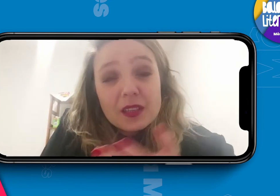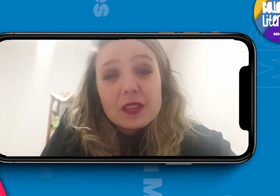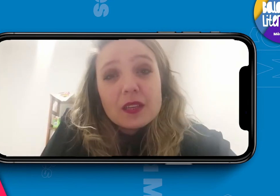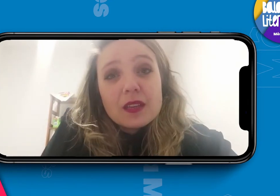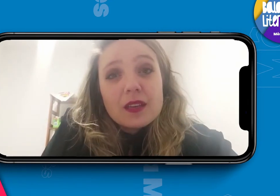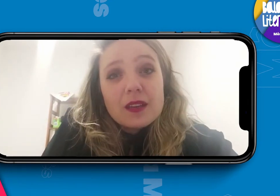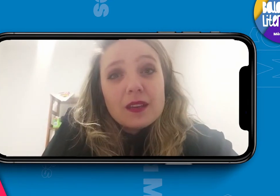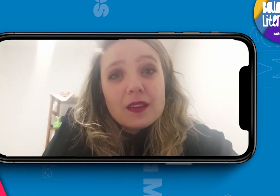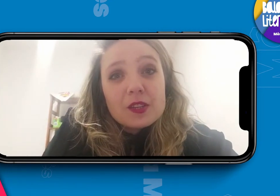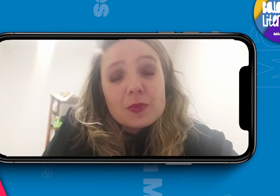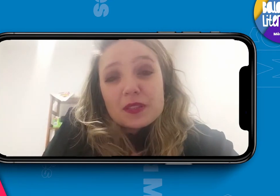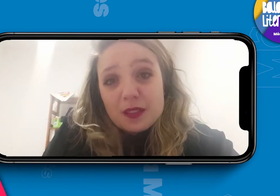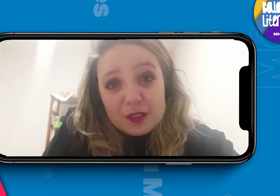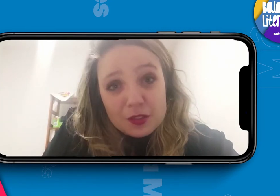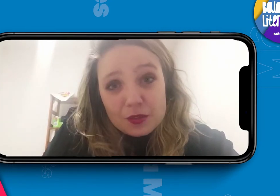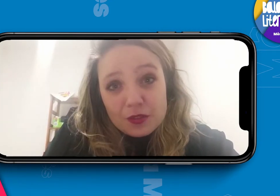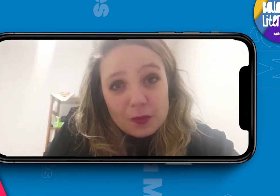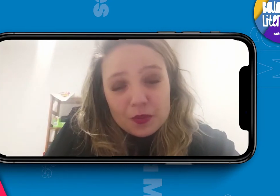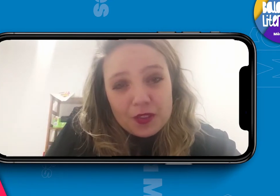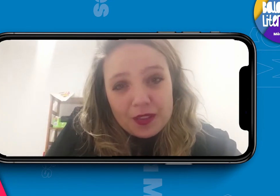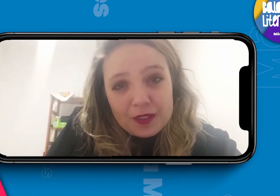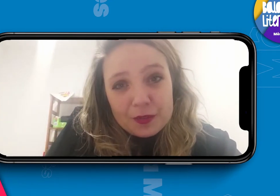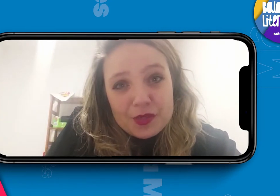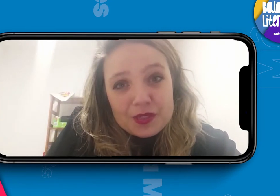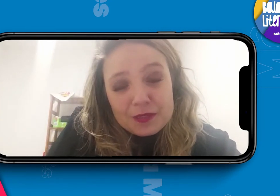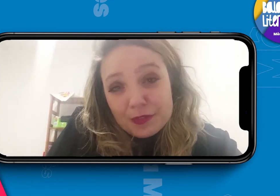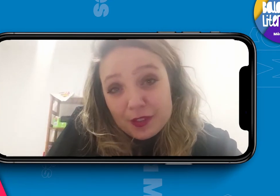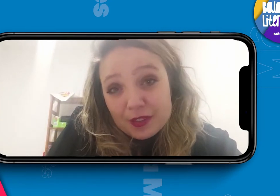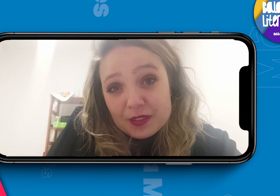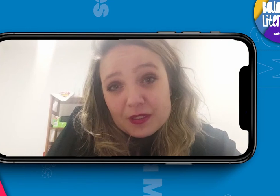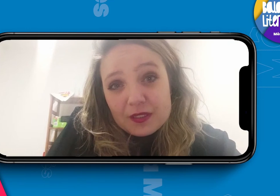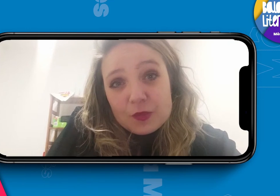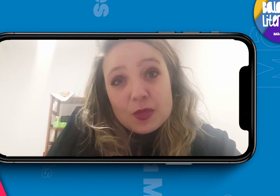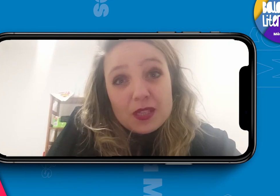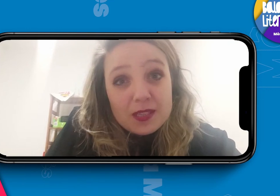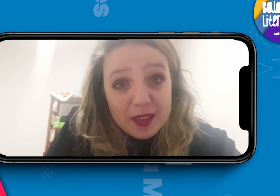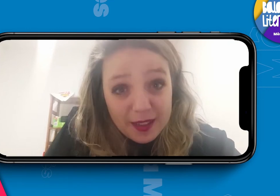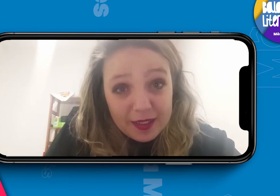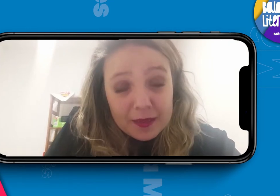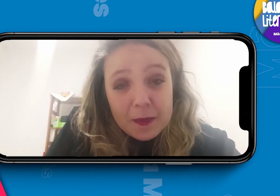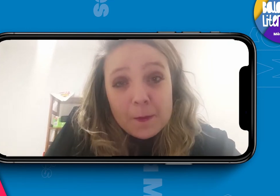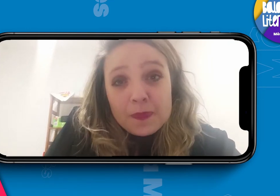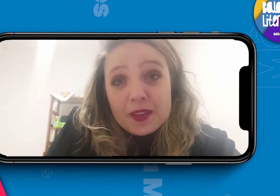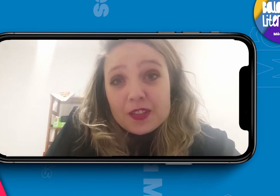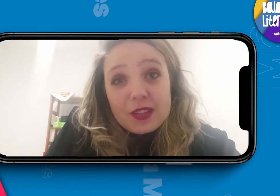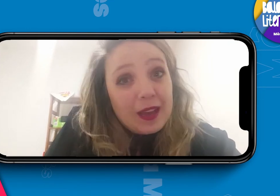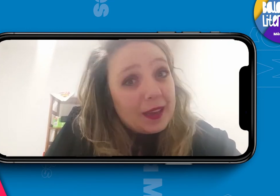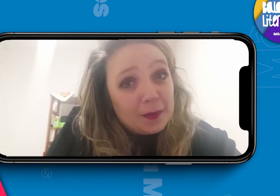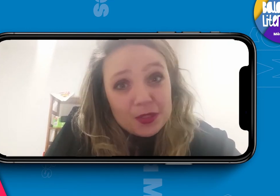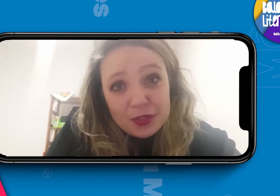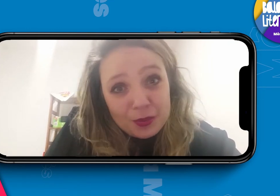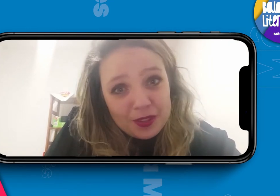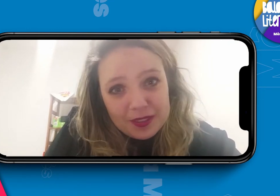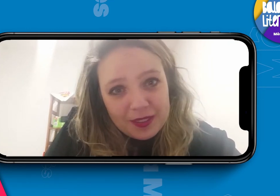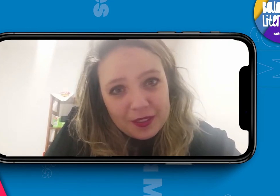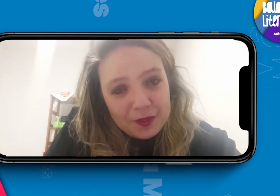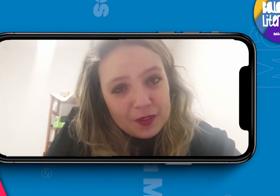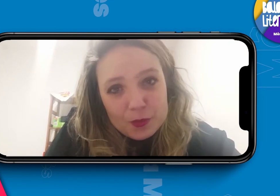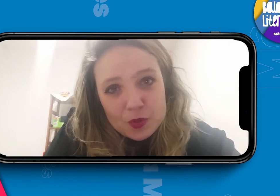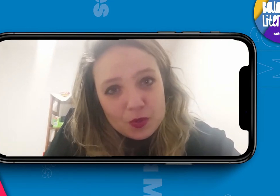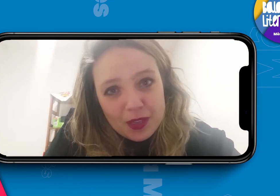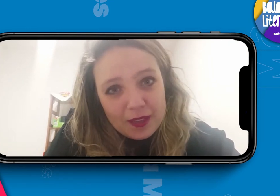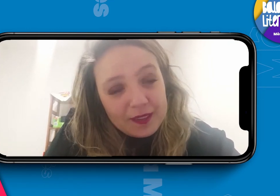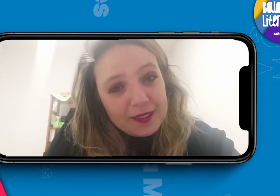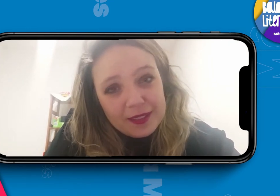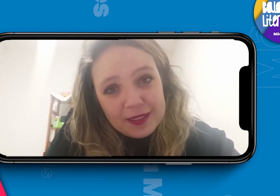conheci, as partilhas que eu tive a oportunidade de ver, de experienciar, as lágrimas que eu deitei ao